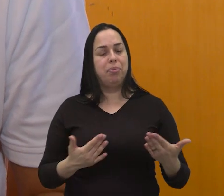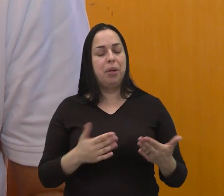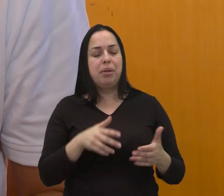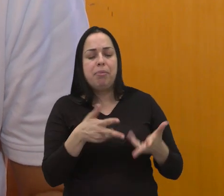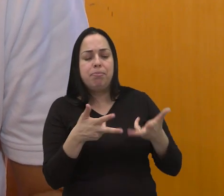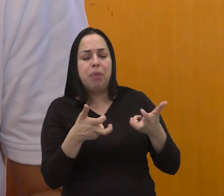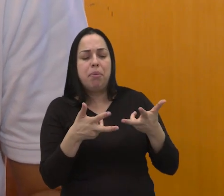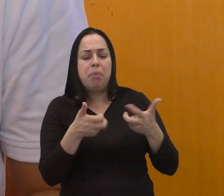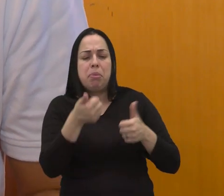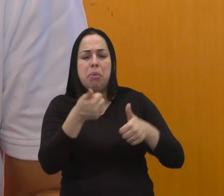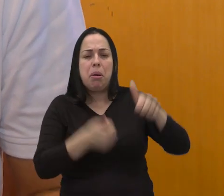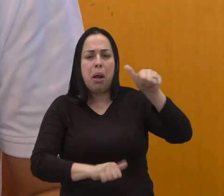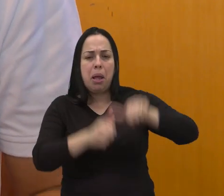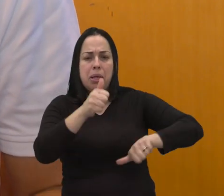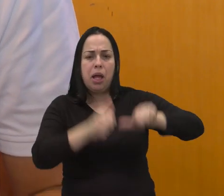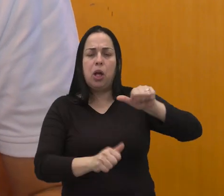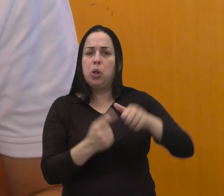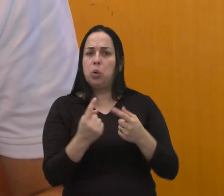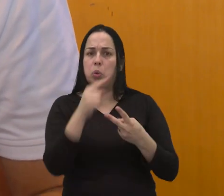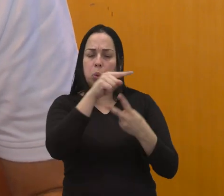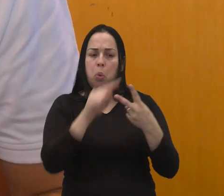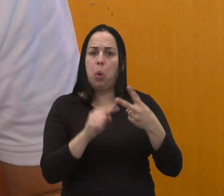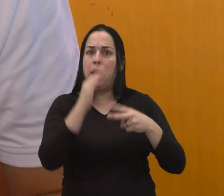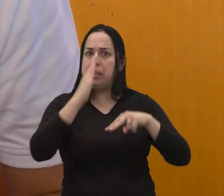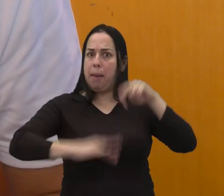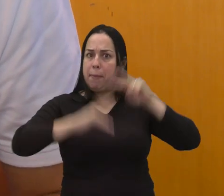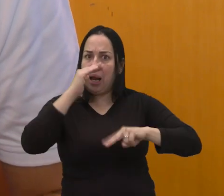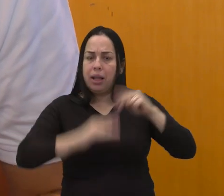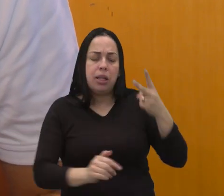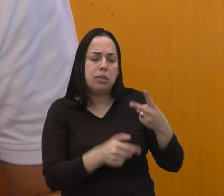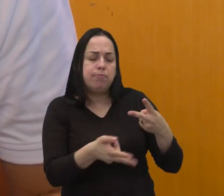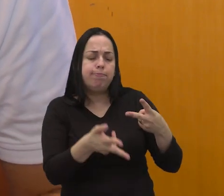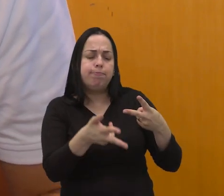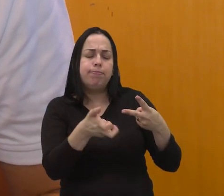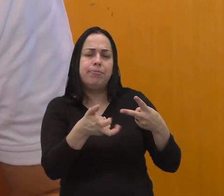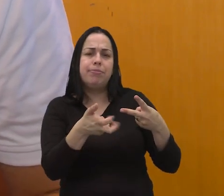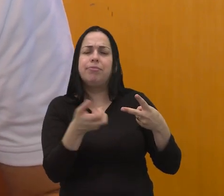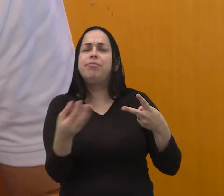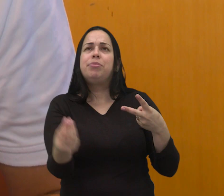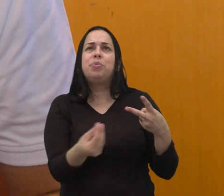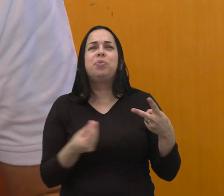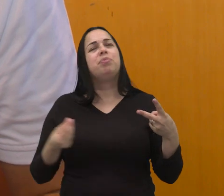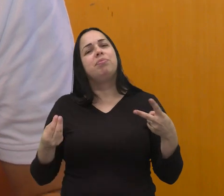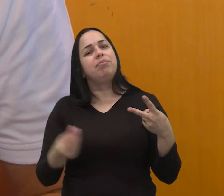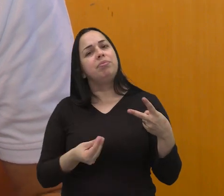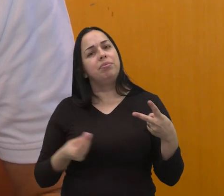global do desenvolvimento, a gente vê duas habilidades que são habilidades